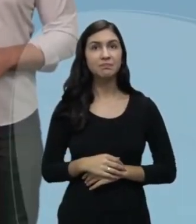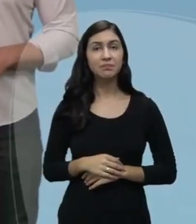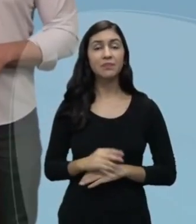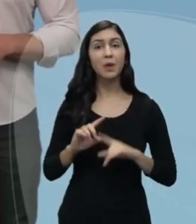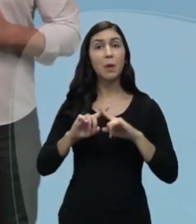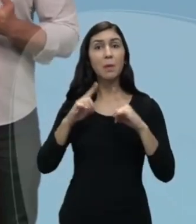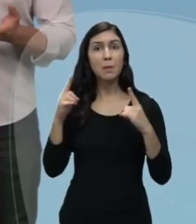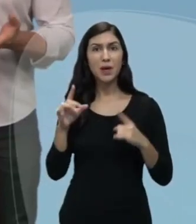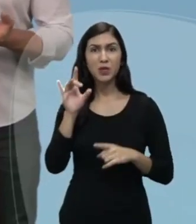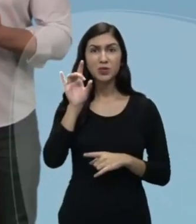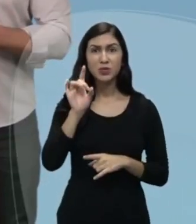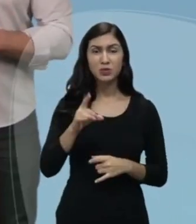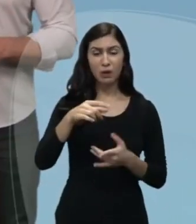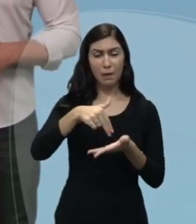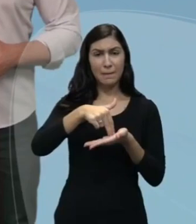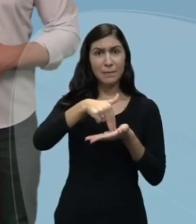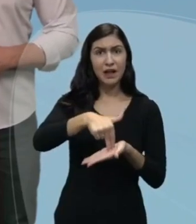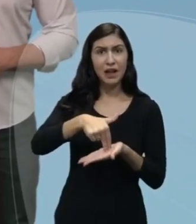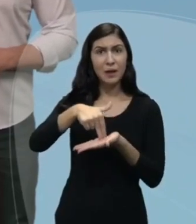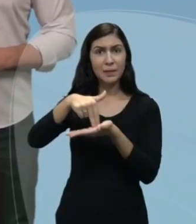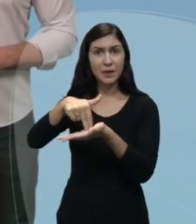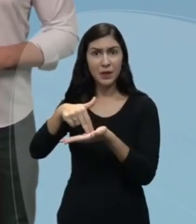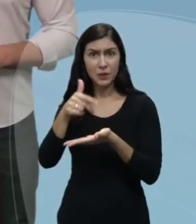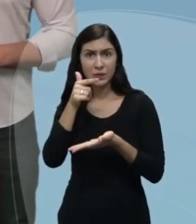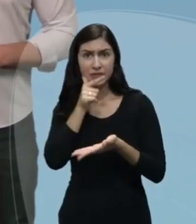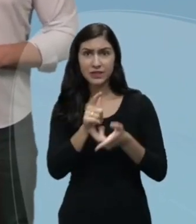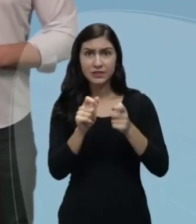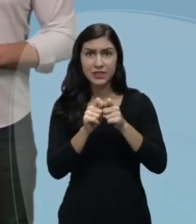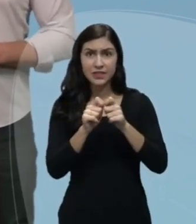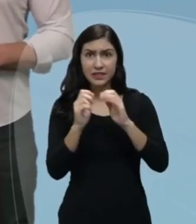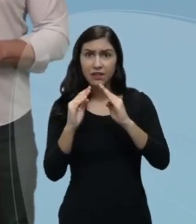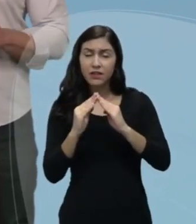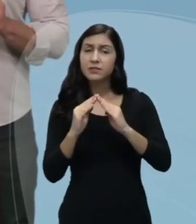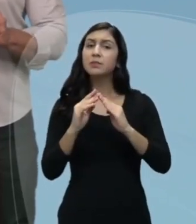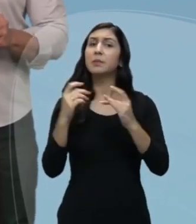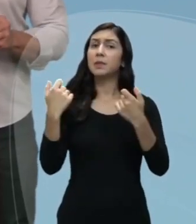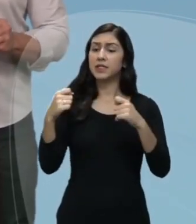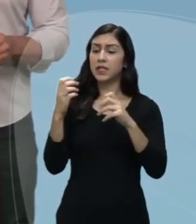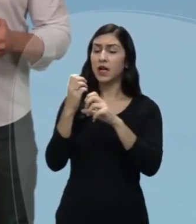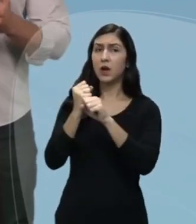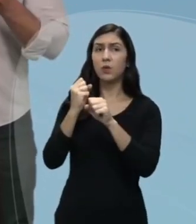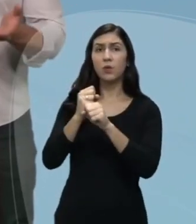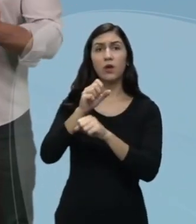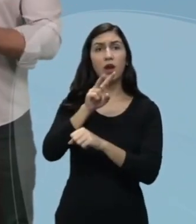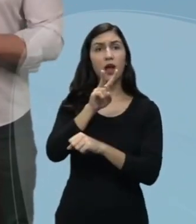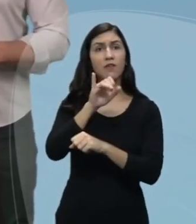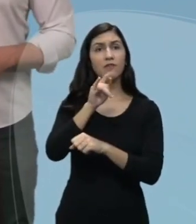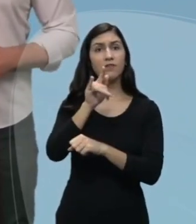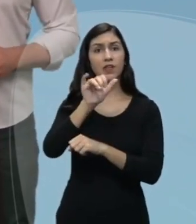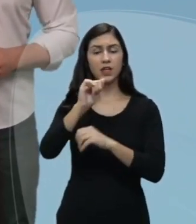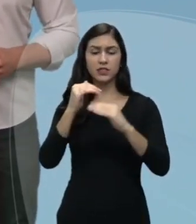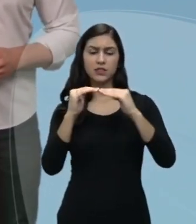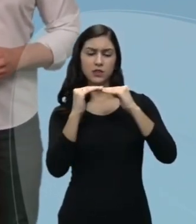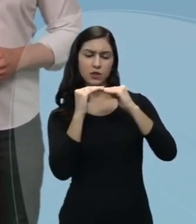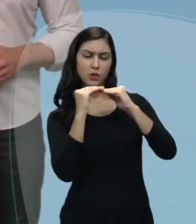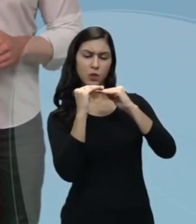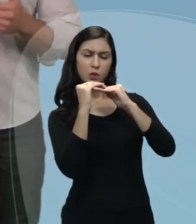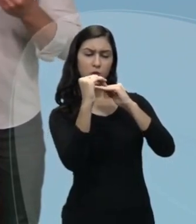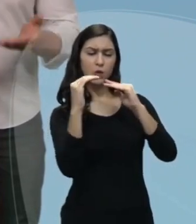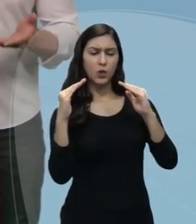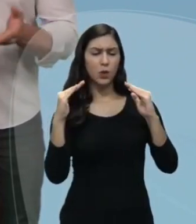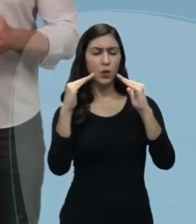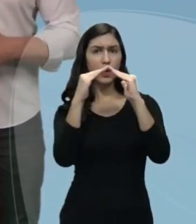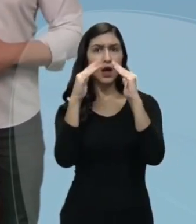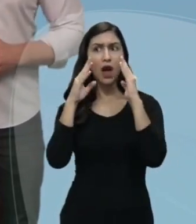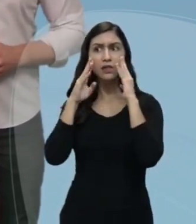Mas, como nem só de pilares se faz uma moradia, temos que calcular também as vigas, estruturas que merecem nossa atenção